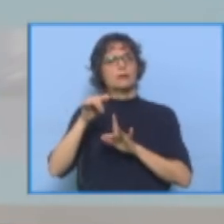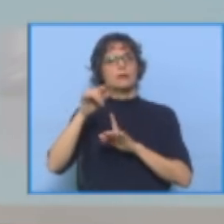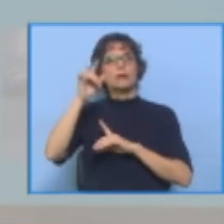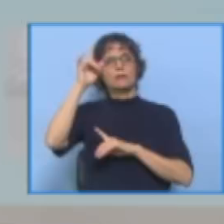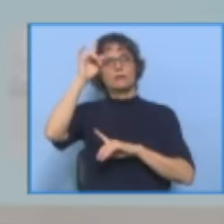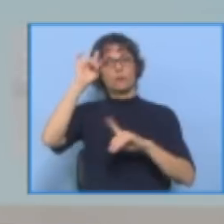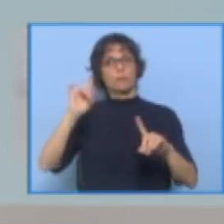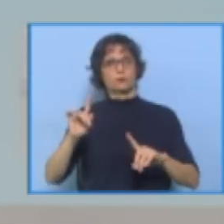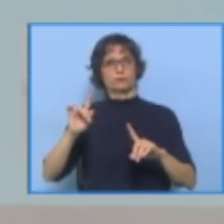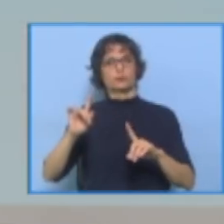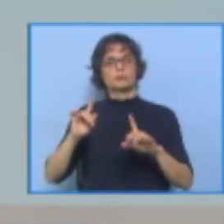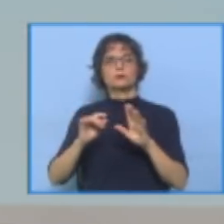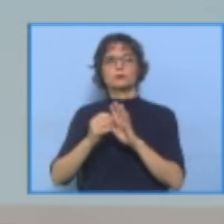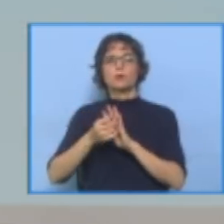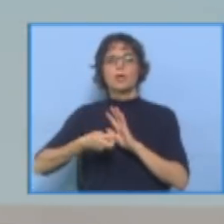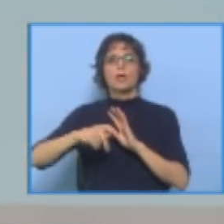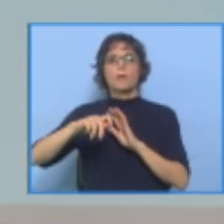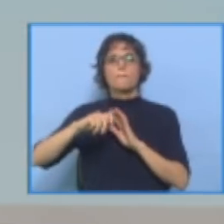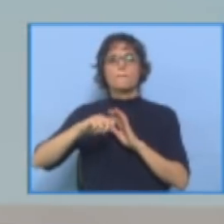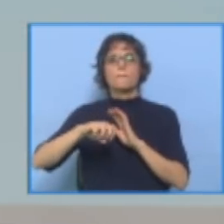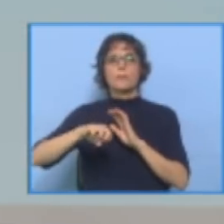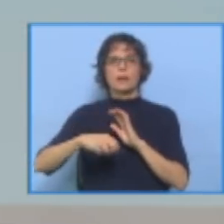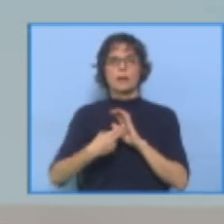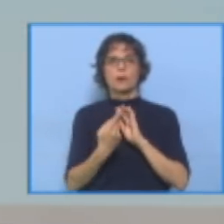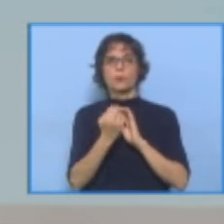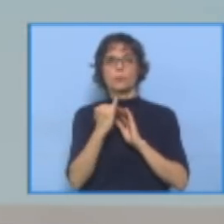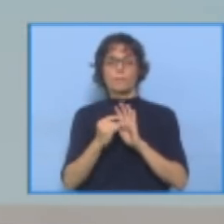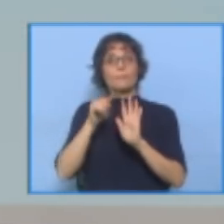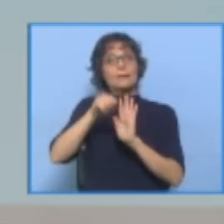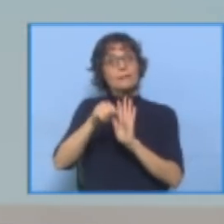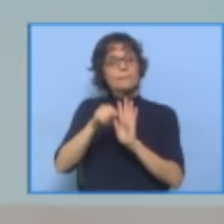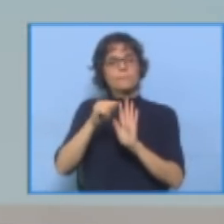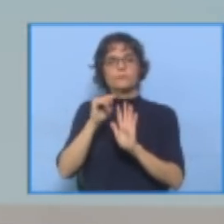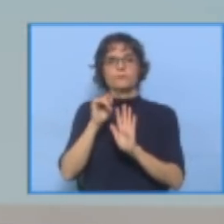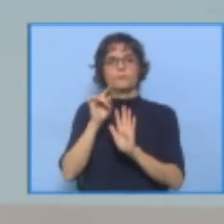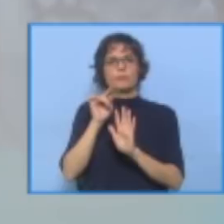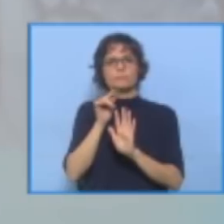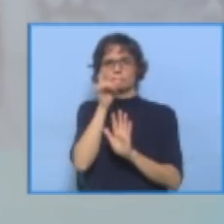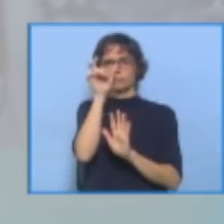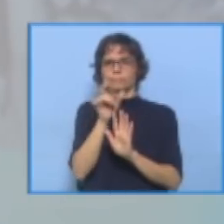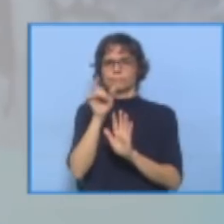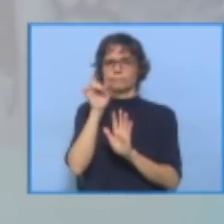Péguy. Portanto, foi um homem que contribuiu de modo muito decisivo para o pensamento